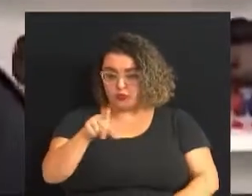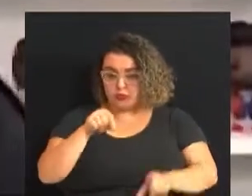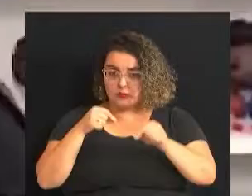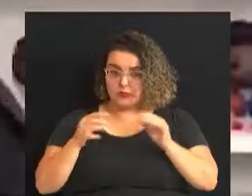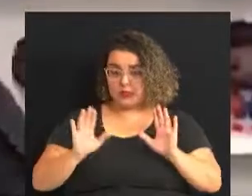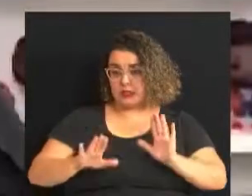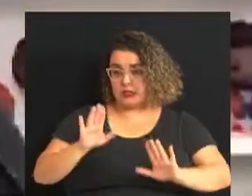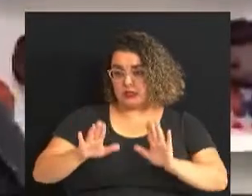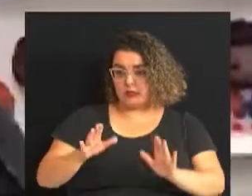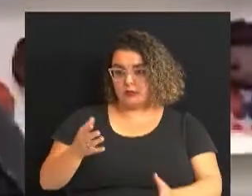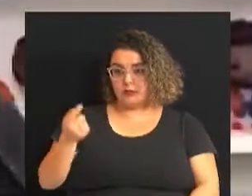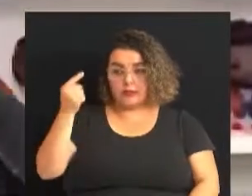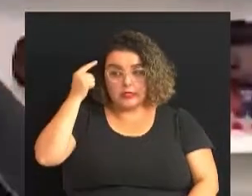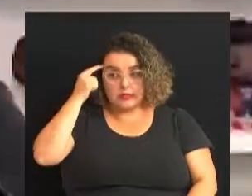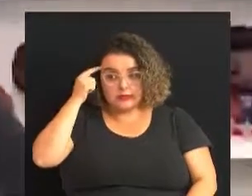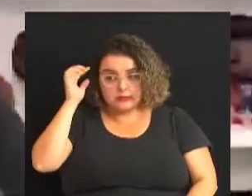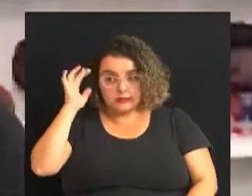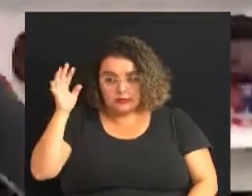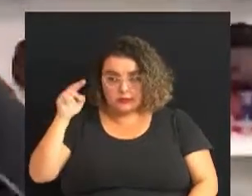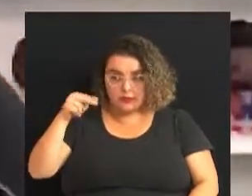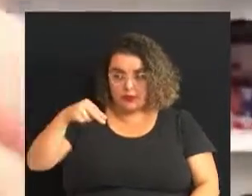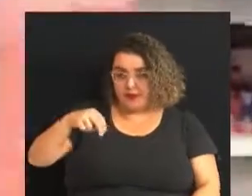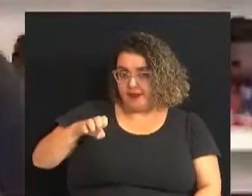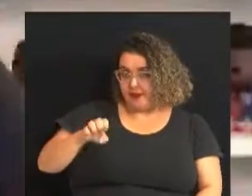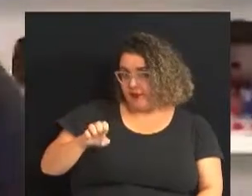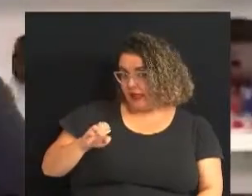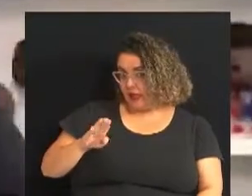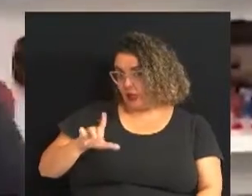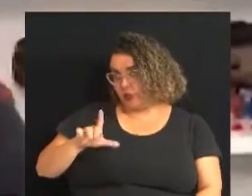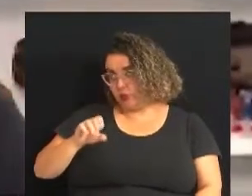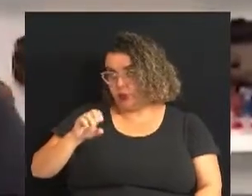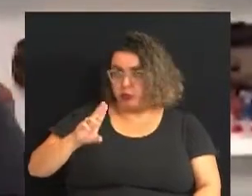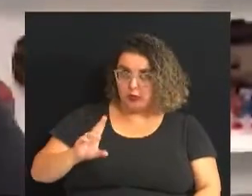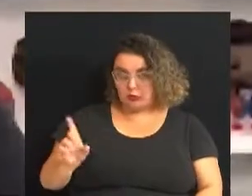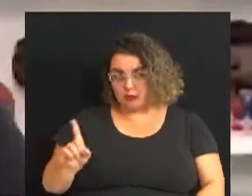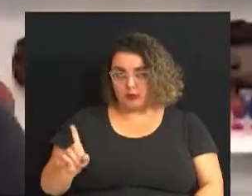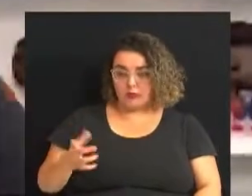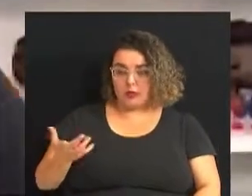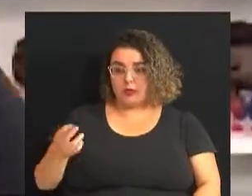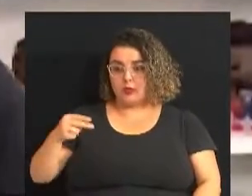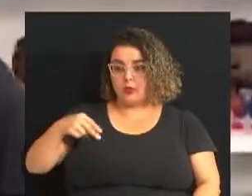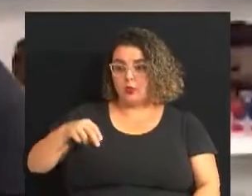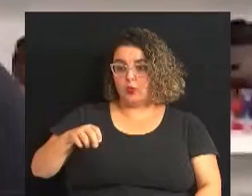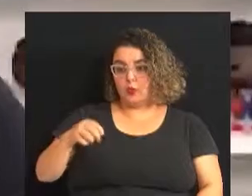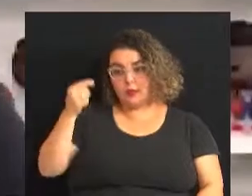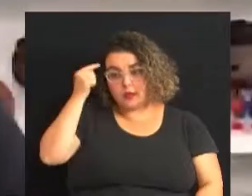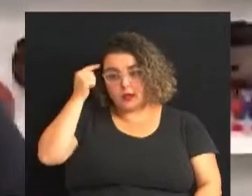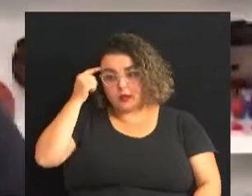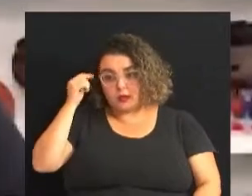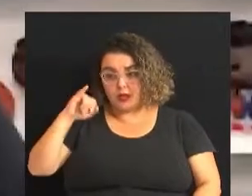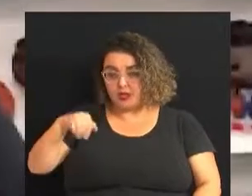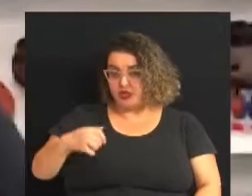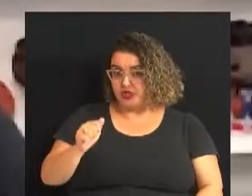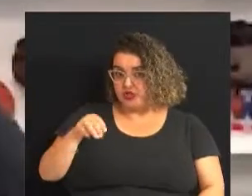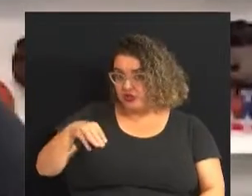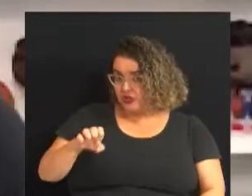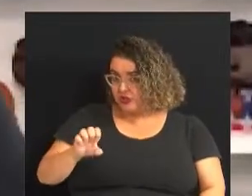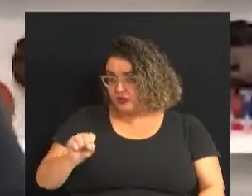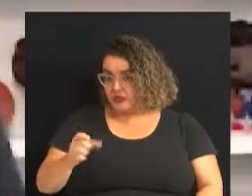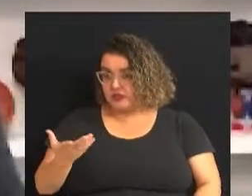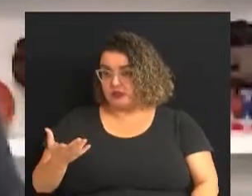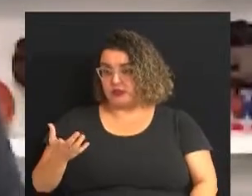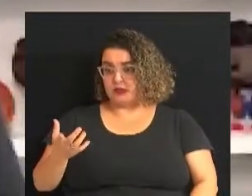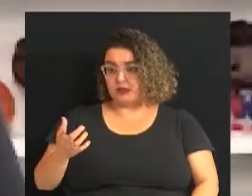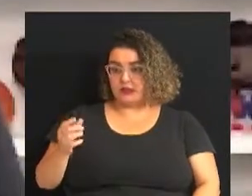vou imaginar que quando o LeBron James, o LeBron não, porque o LeBron foi free agent, mas vamos imaginar, o James Harden, quando sai de